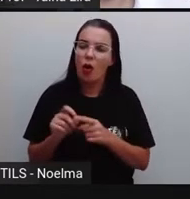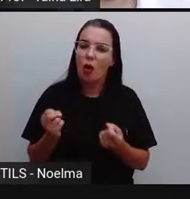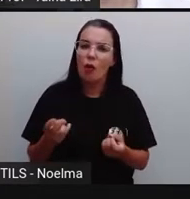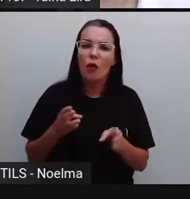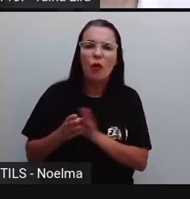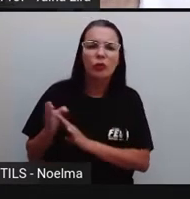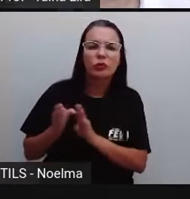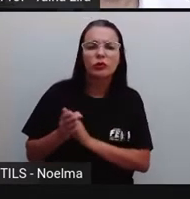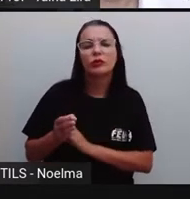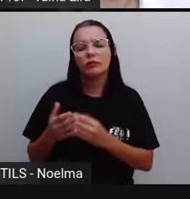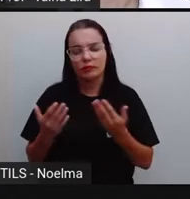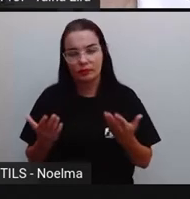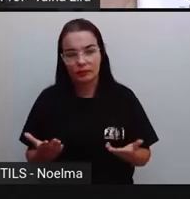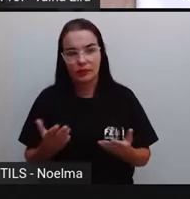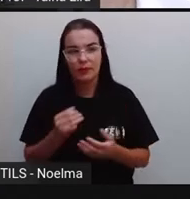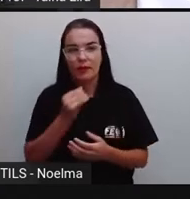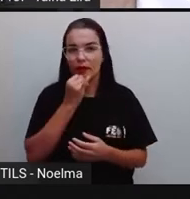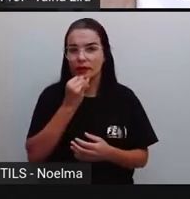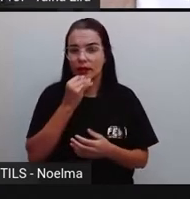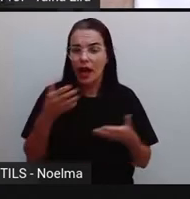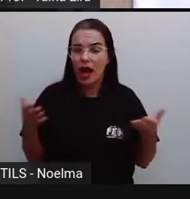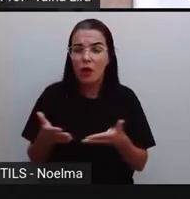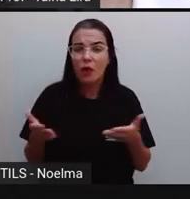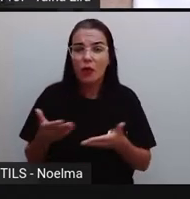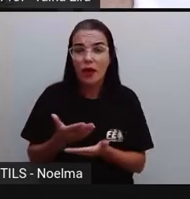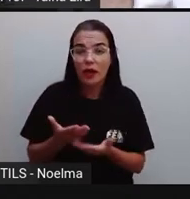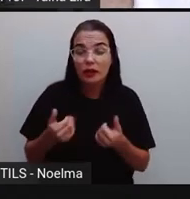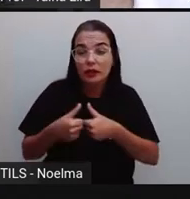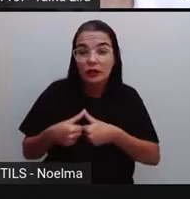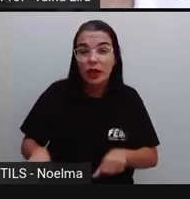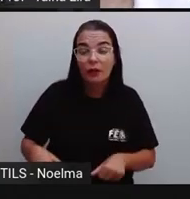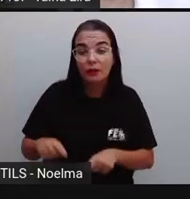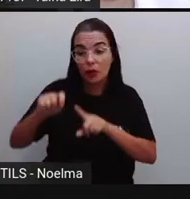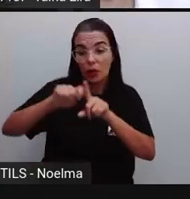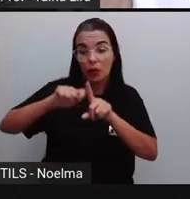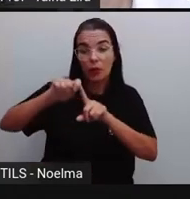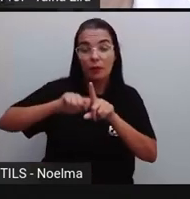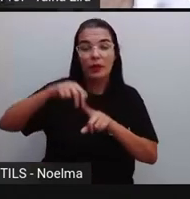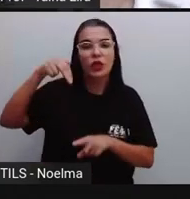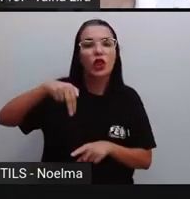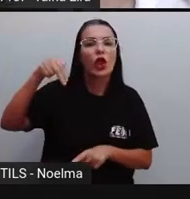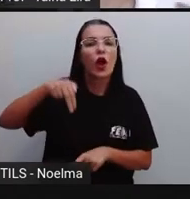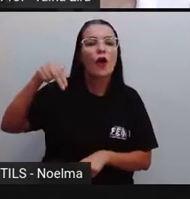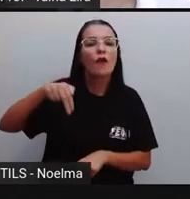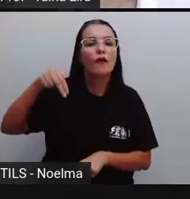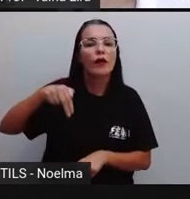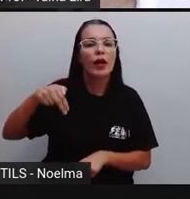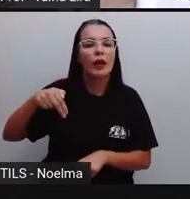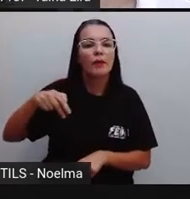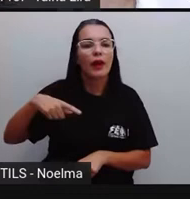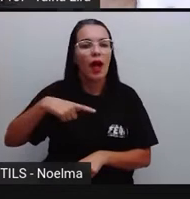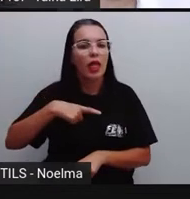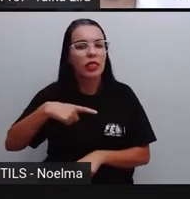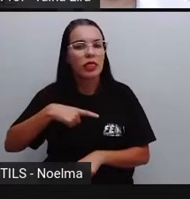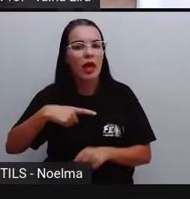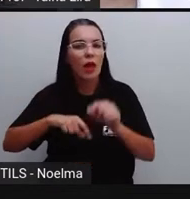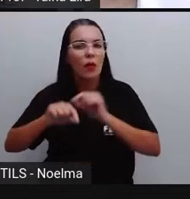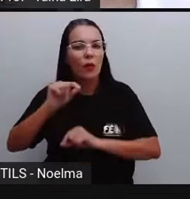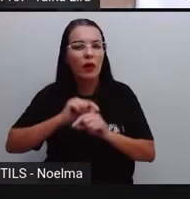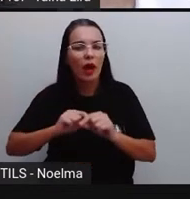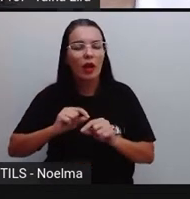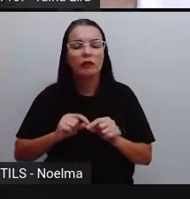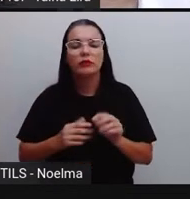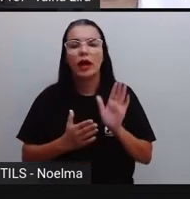uma campanha. Por exemplo, nós estamos agora no mês de novembro e estamos aí na campanha